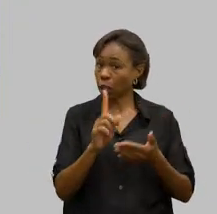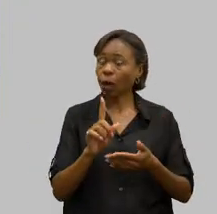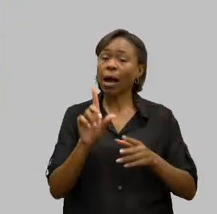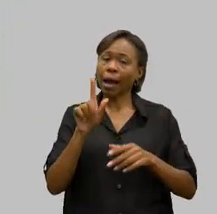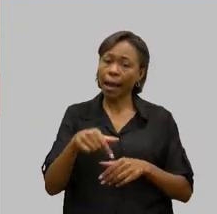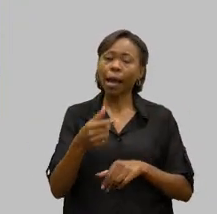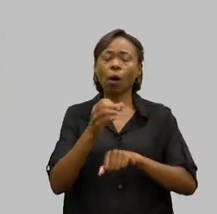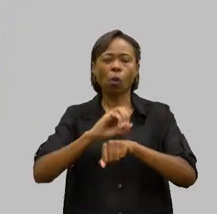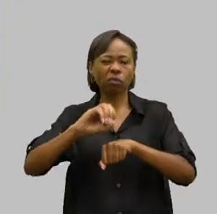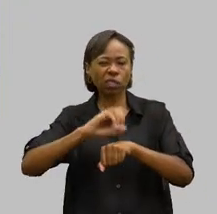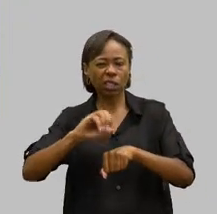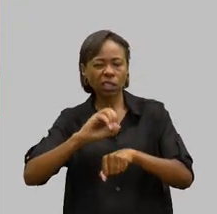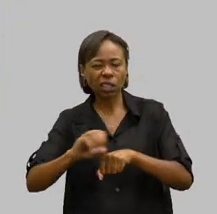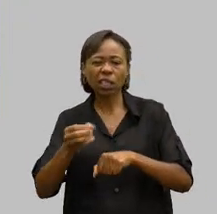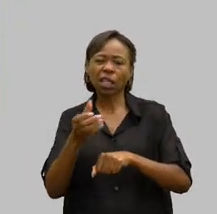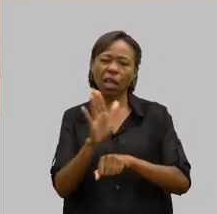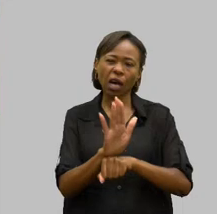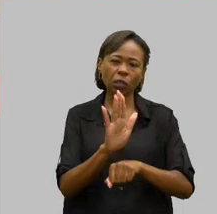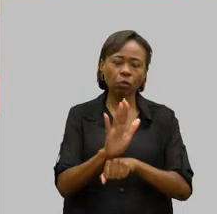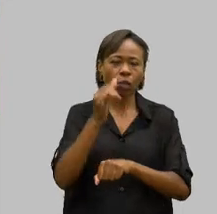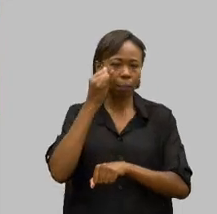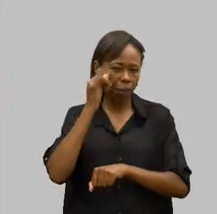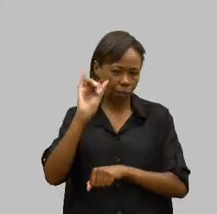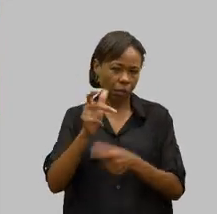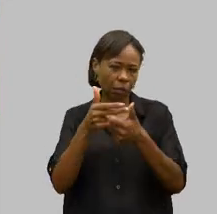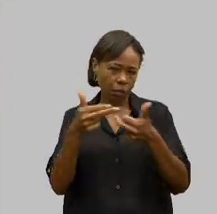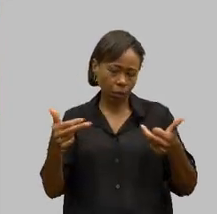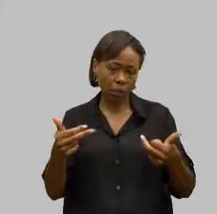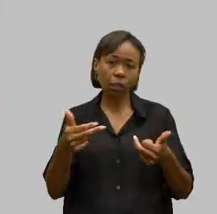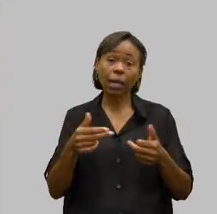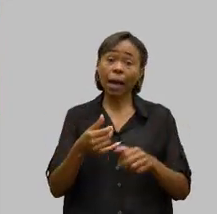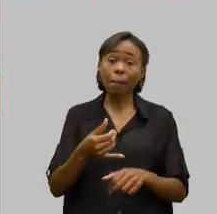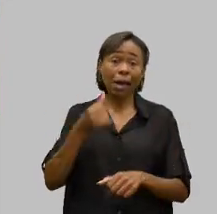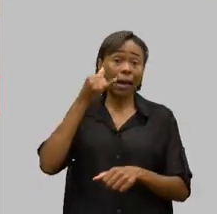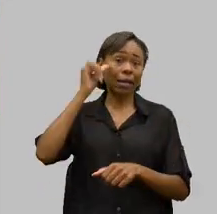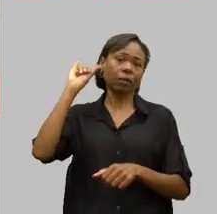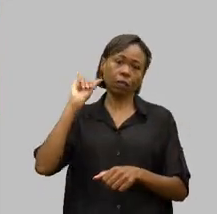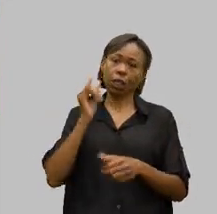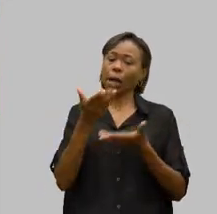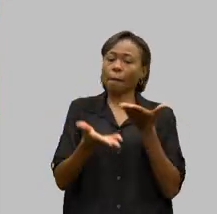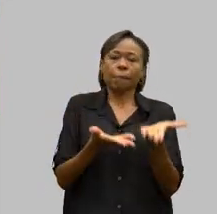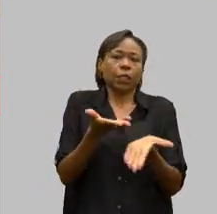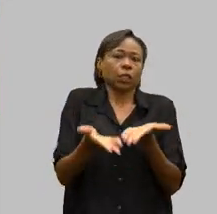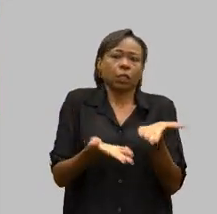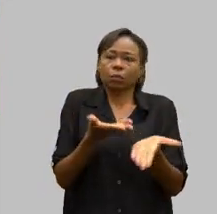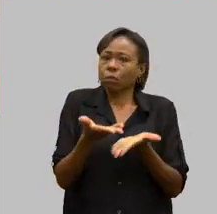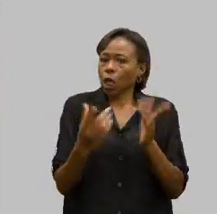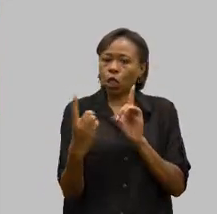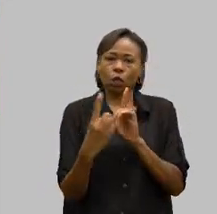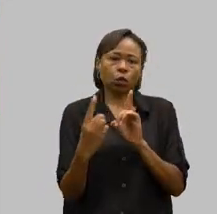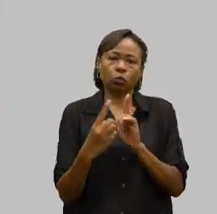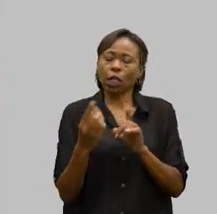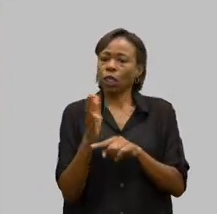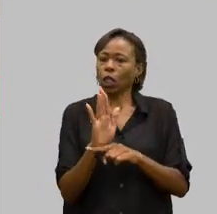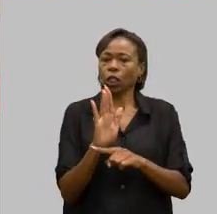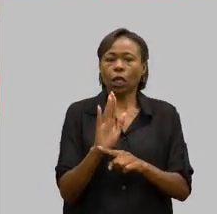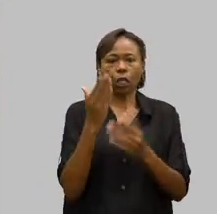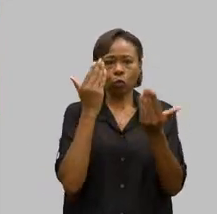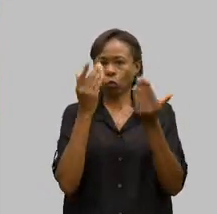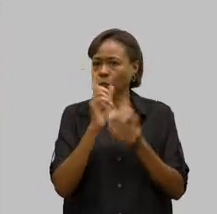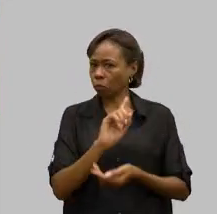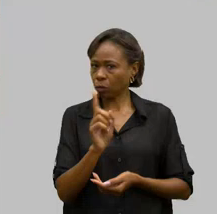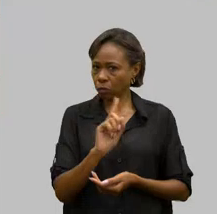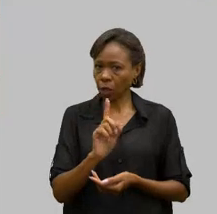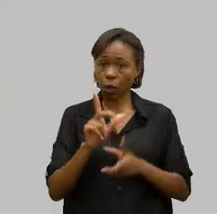oficinas dentro das escolas, para que sejam feitos trabalhos preventivos, não de atendimento de psicólogo nem de assistente social específico, como se